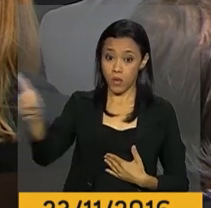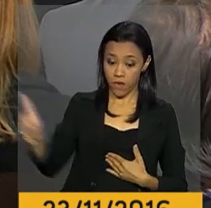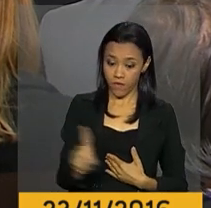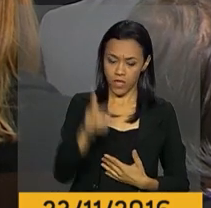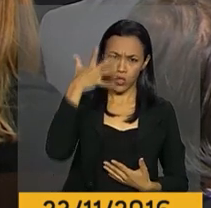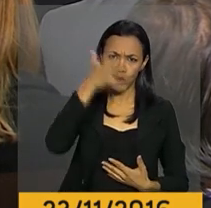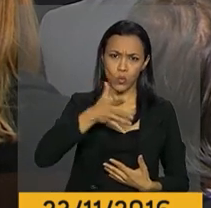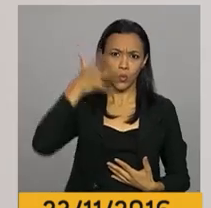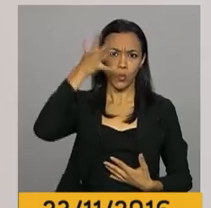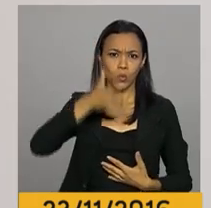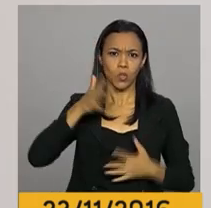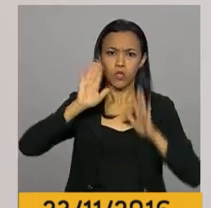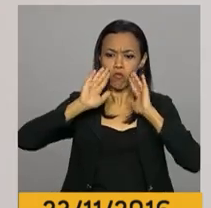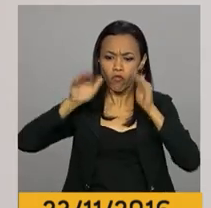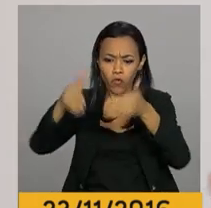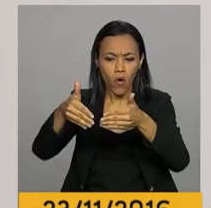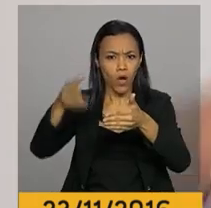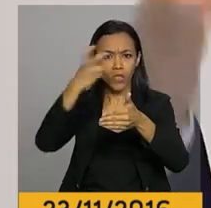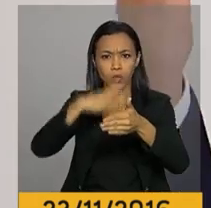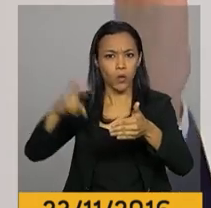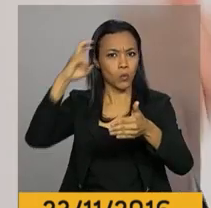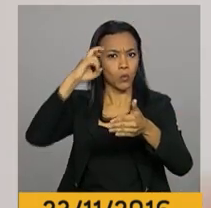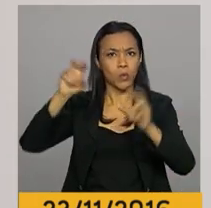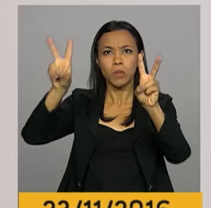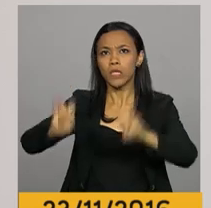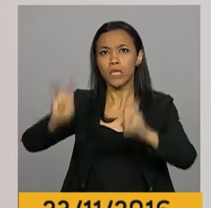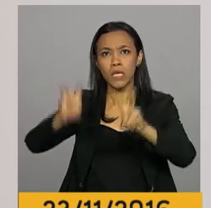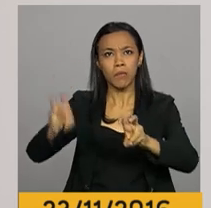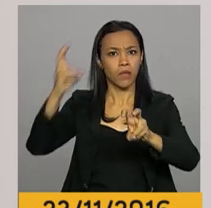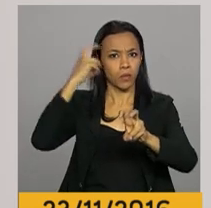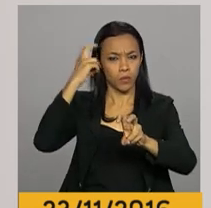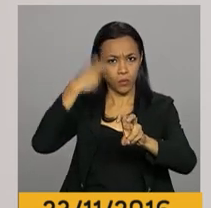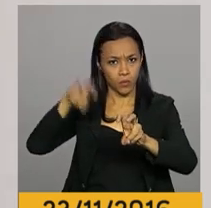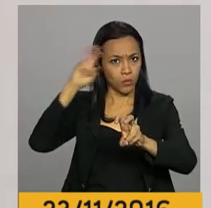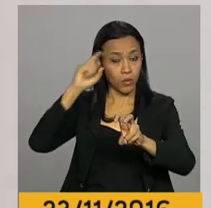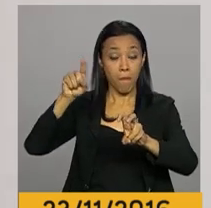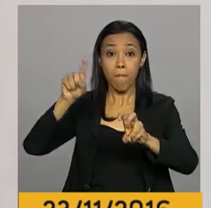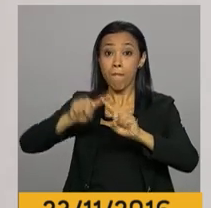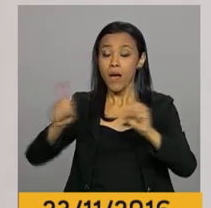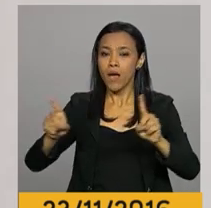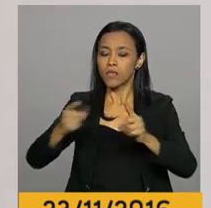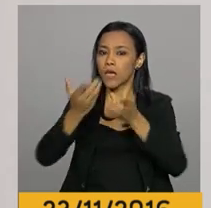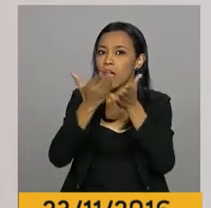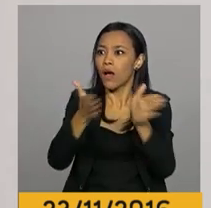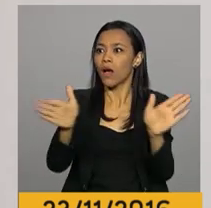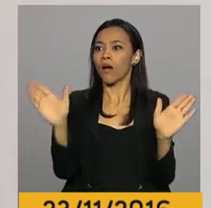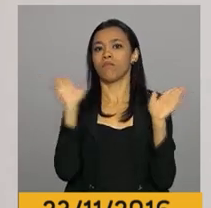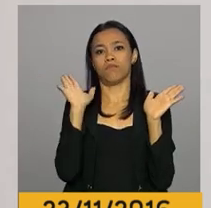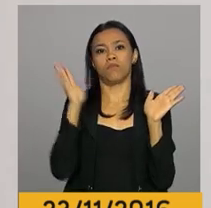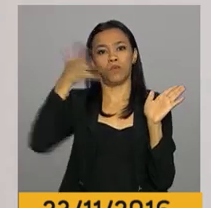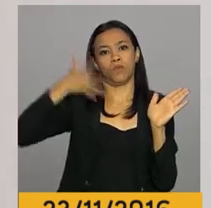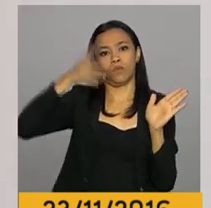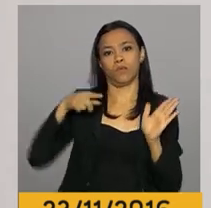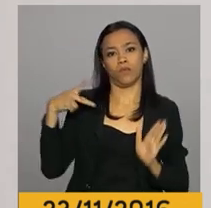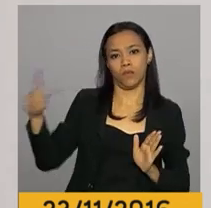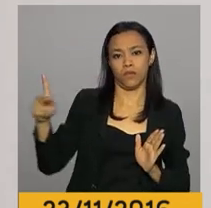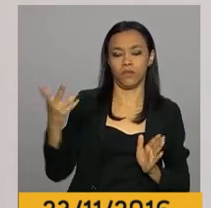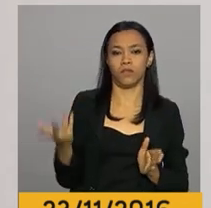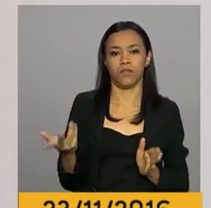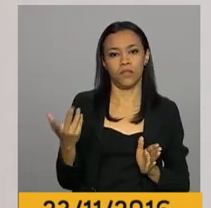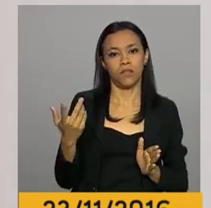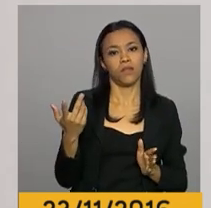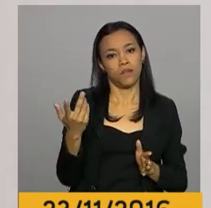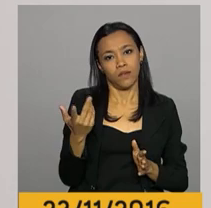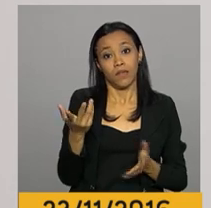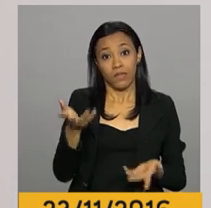que não se cinge apenas a cultura mas sejam os interesses do brasil em momentos convenhamos difíceis em momentos